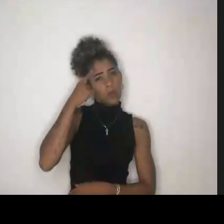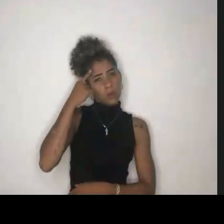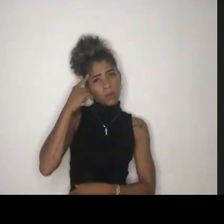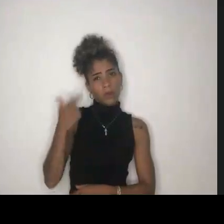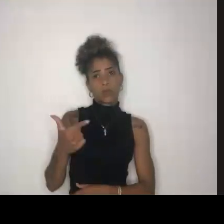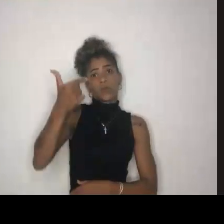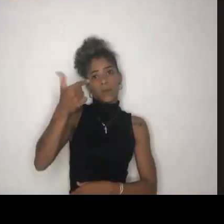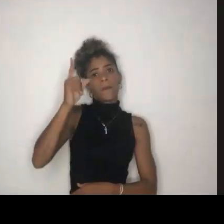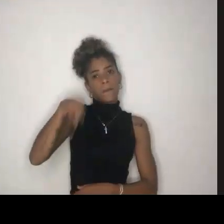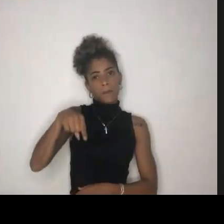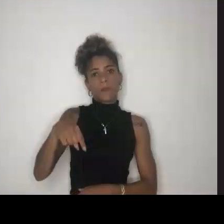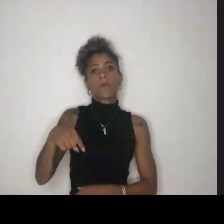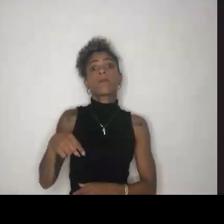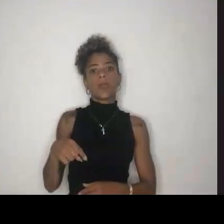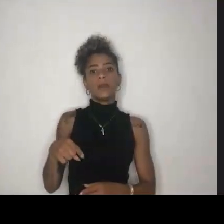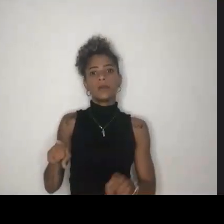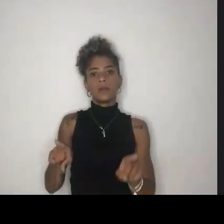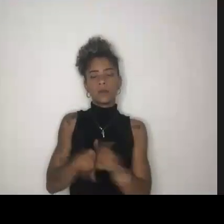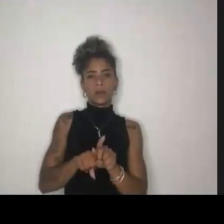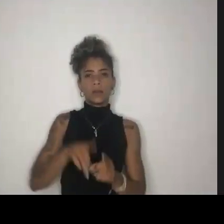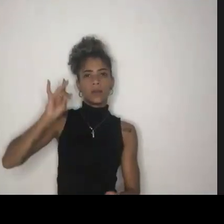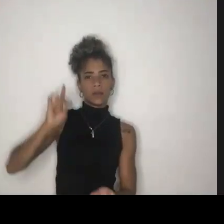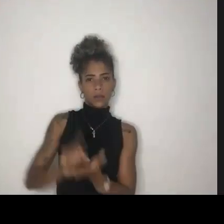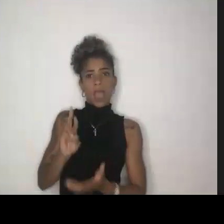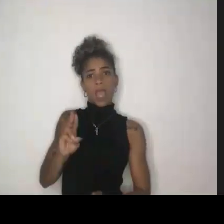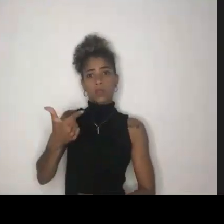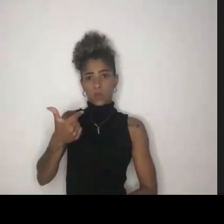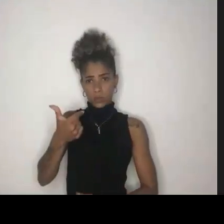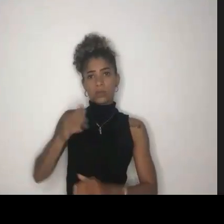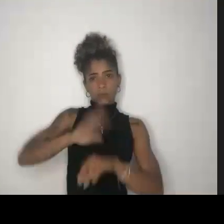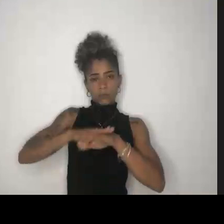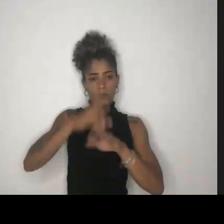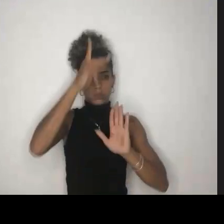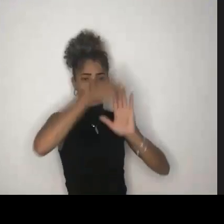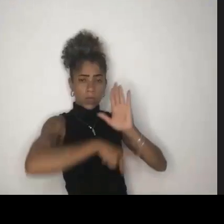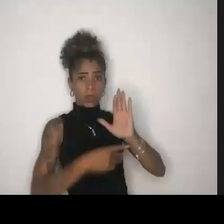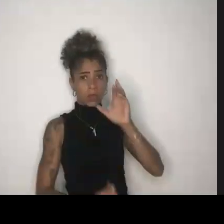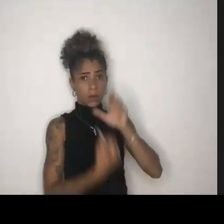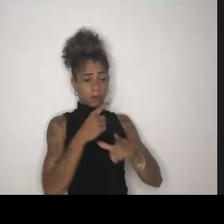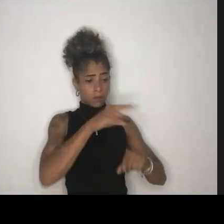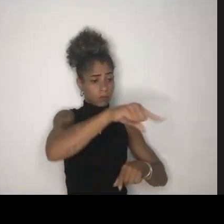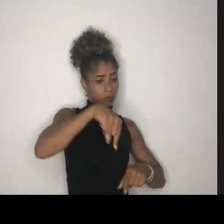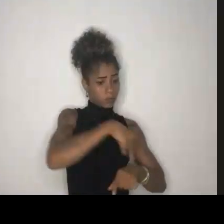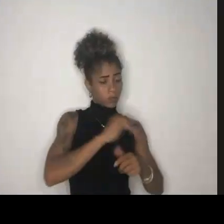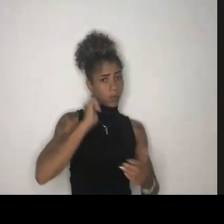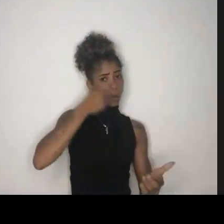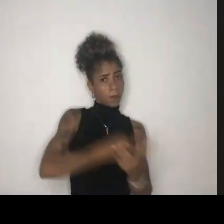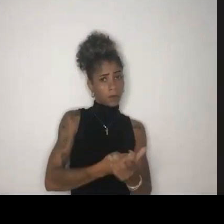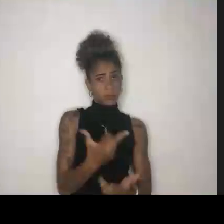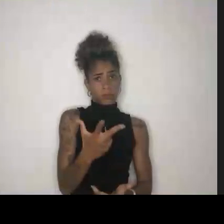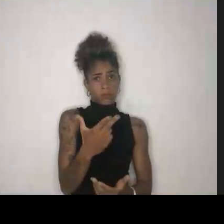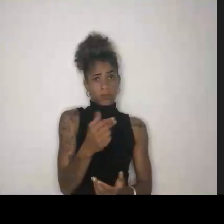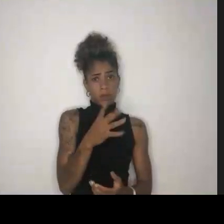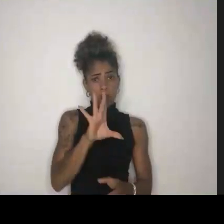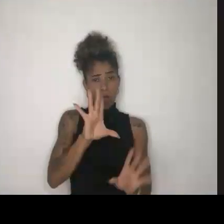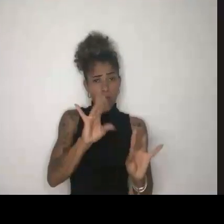um parque que eu realmente mergulhei três meses numa sala eu comprei papel tesoura cola eu fui